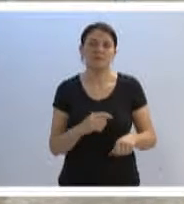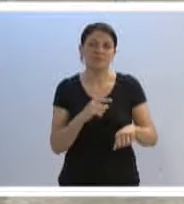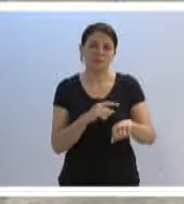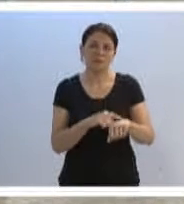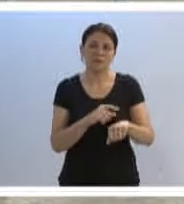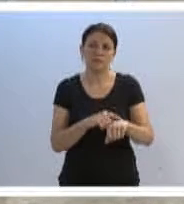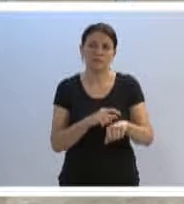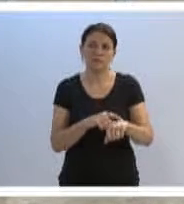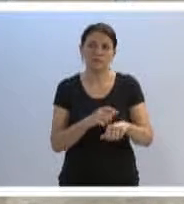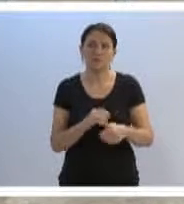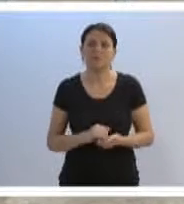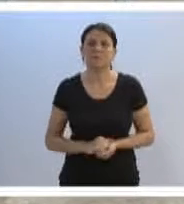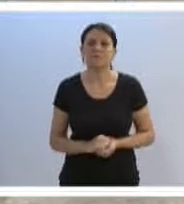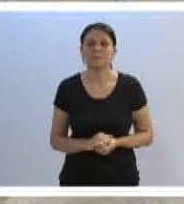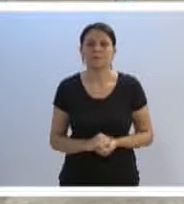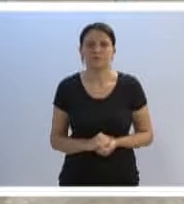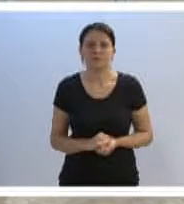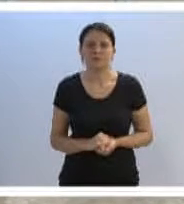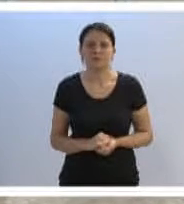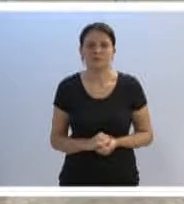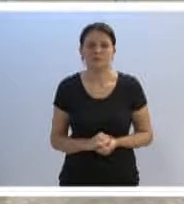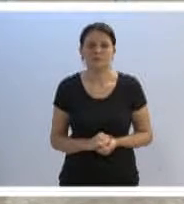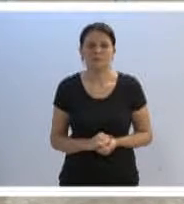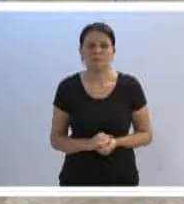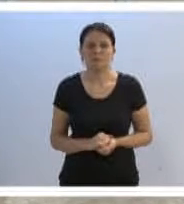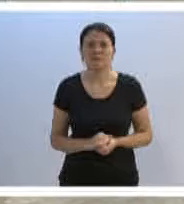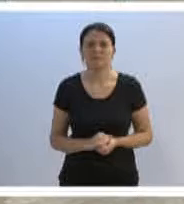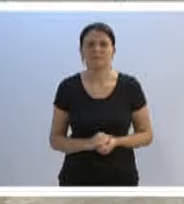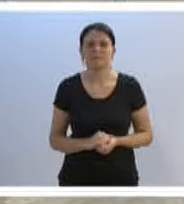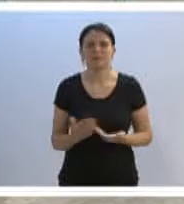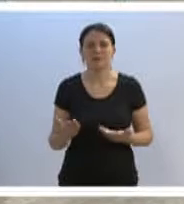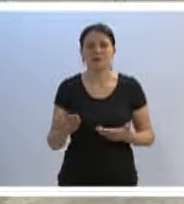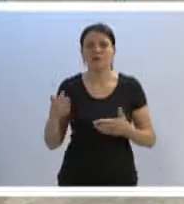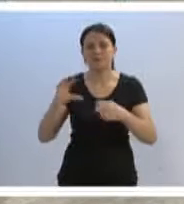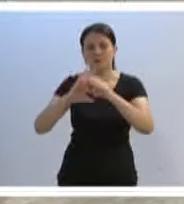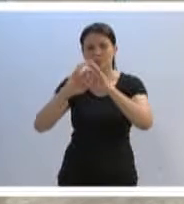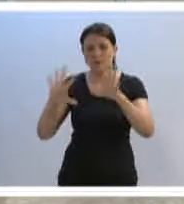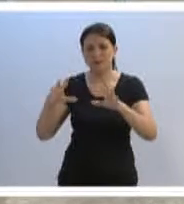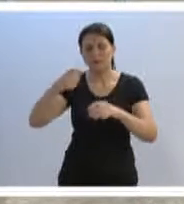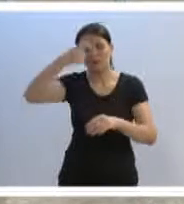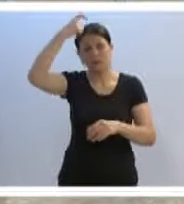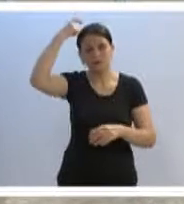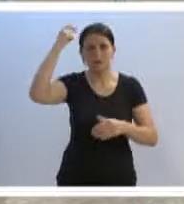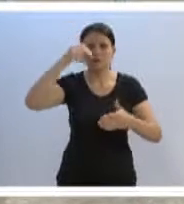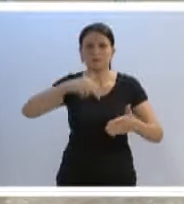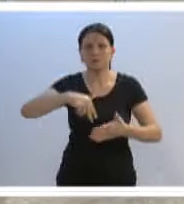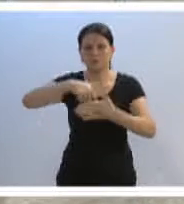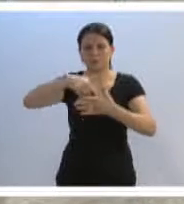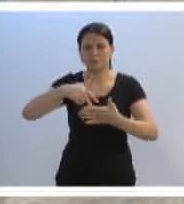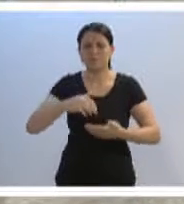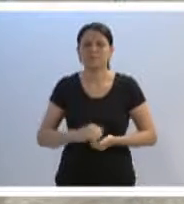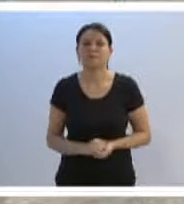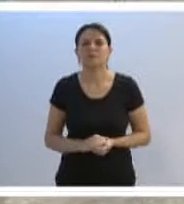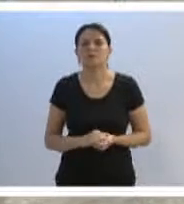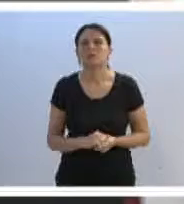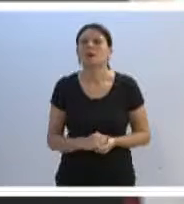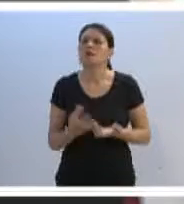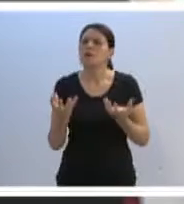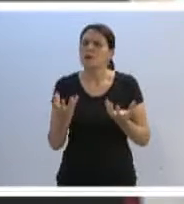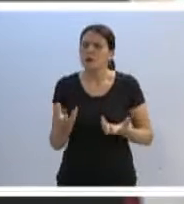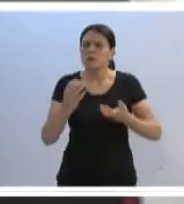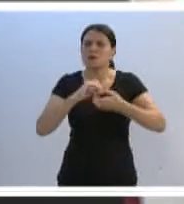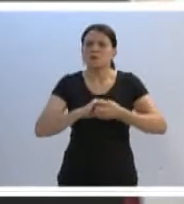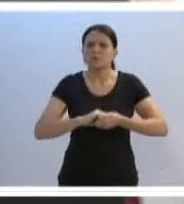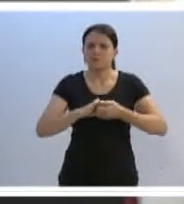hein? Mas com autorização do vereador, nós vamos ouvir aí o seu à parte. Vereador Bruno, quero cumprimentá-lo